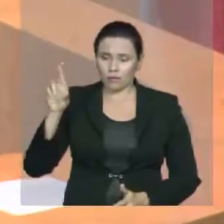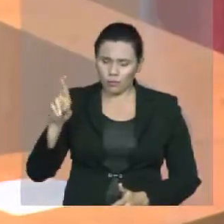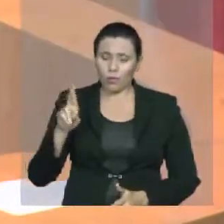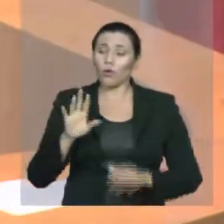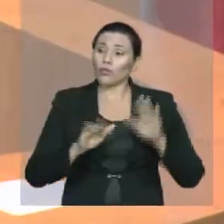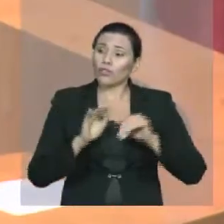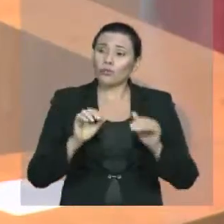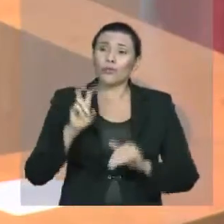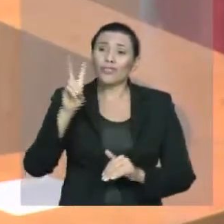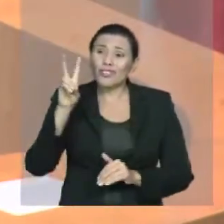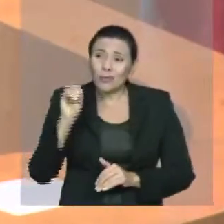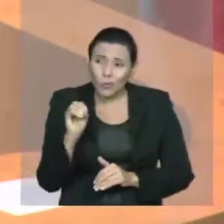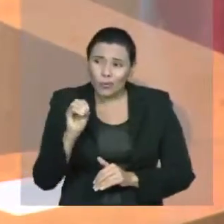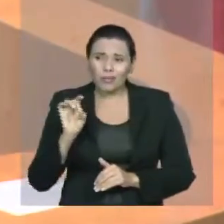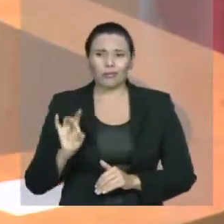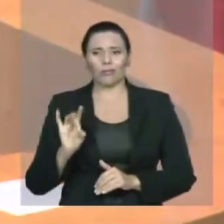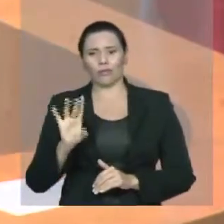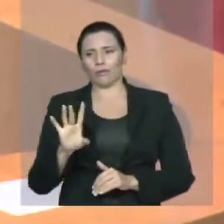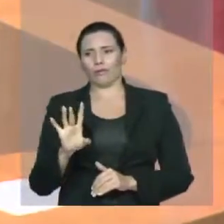a possibilidade de 123